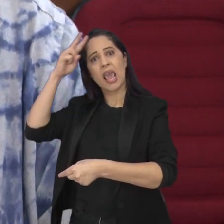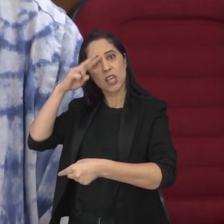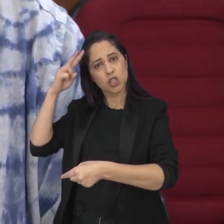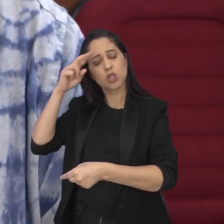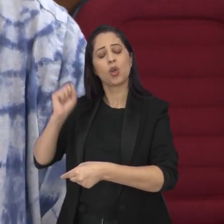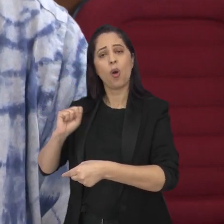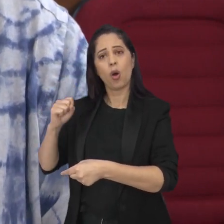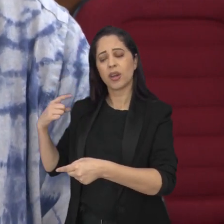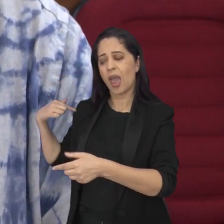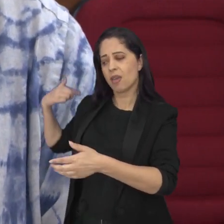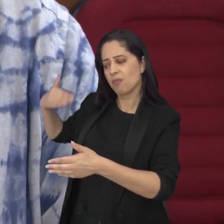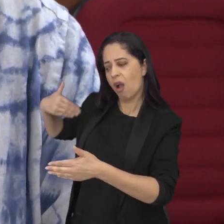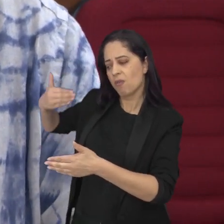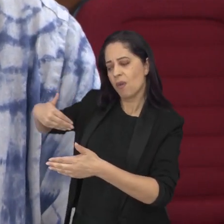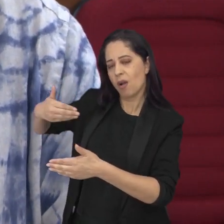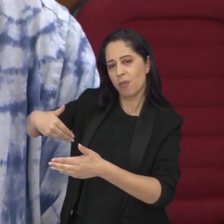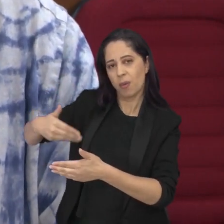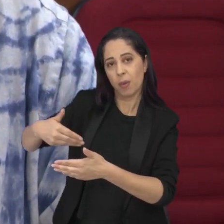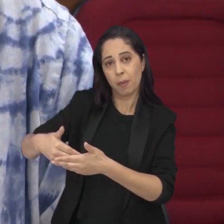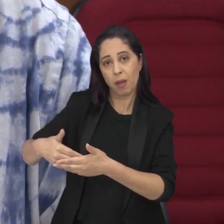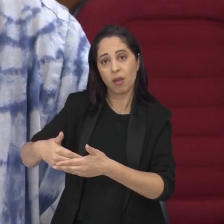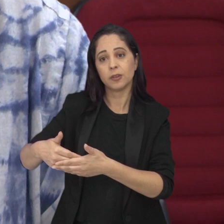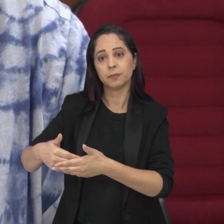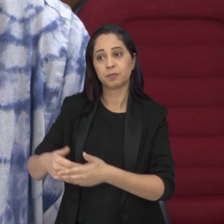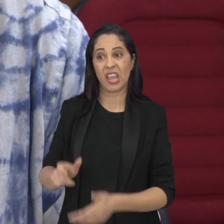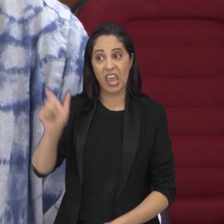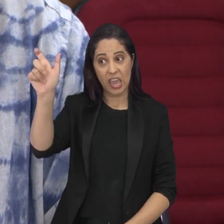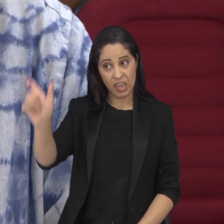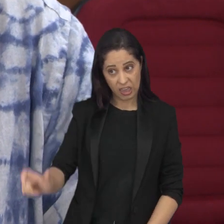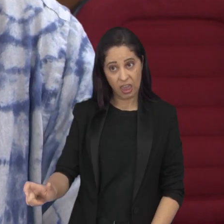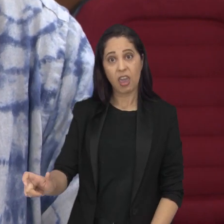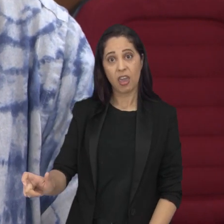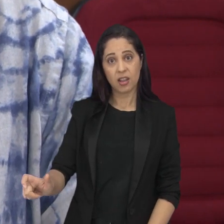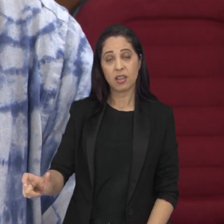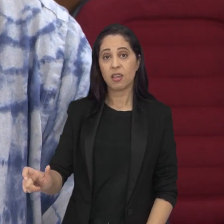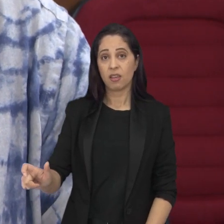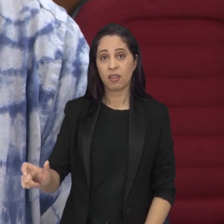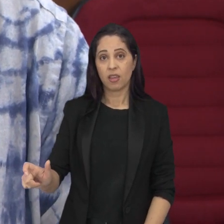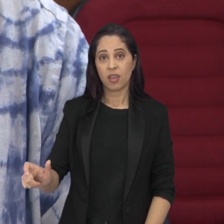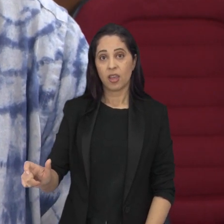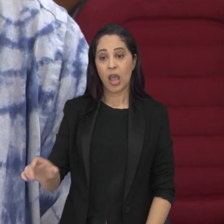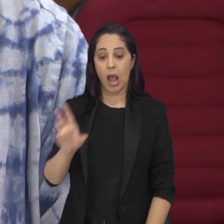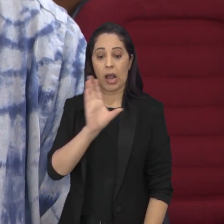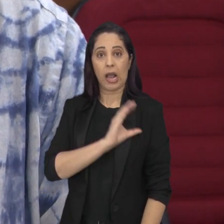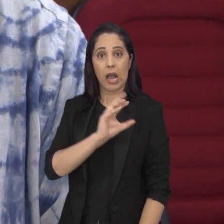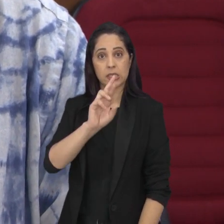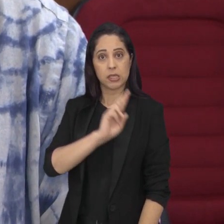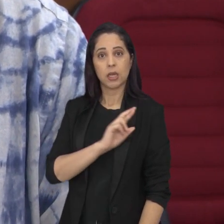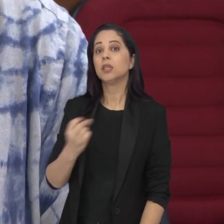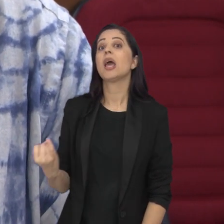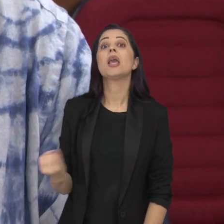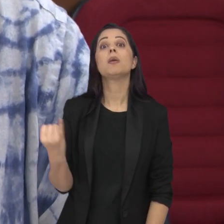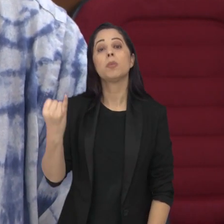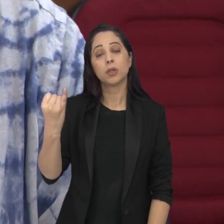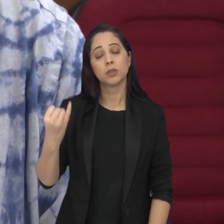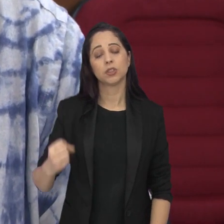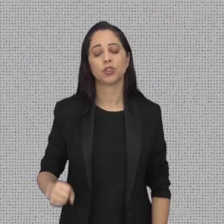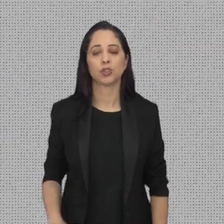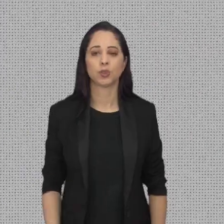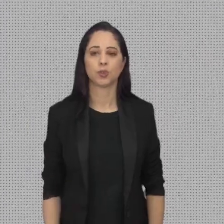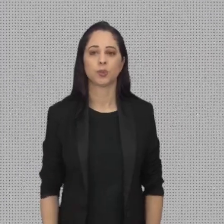construção histórica que reflete em você. E o Cassiano é fundamental para a gente conseguir se entender como